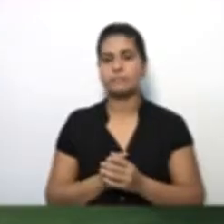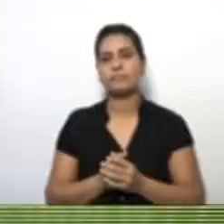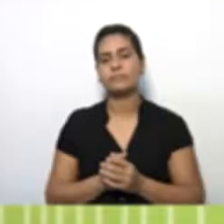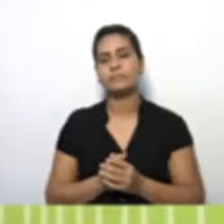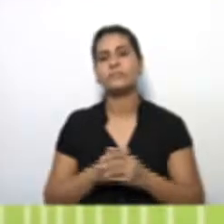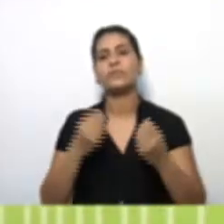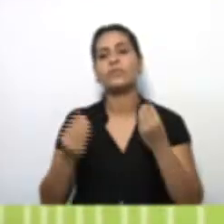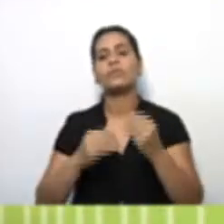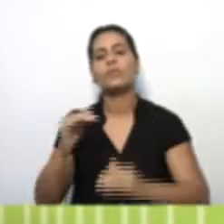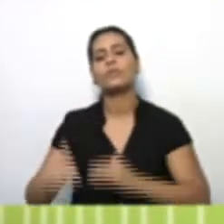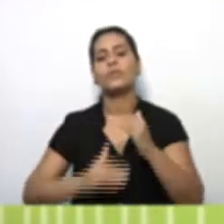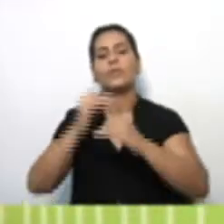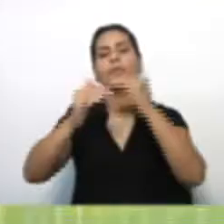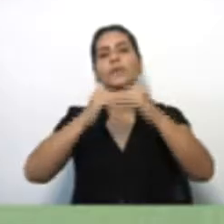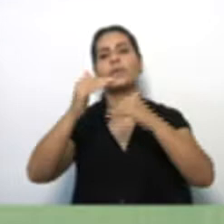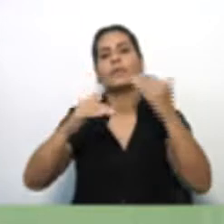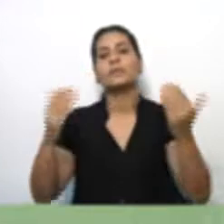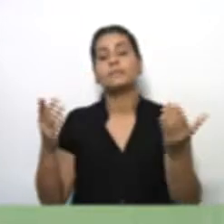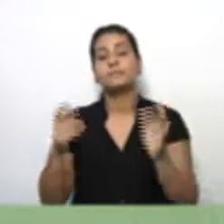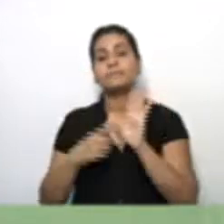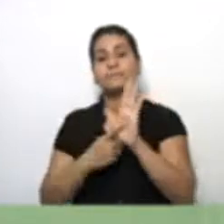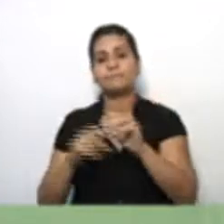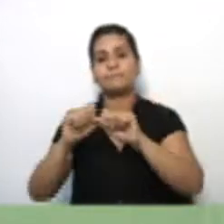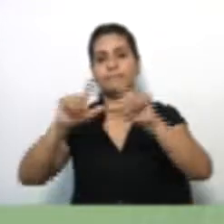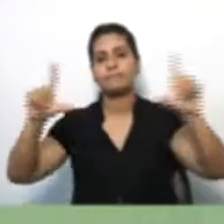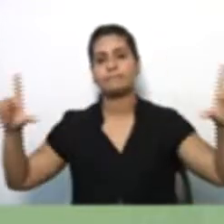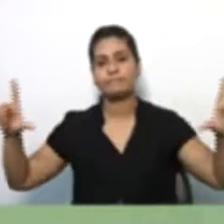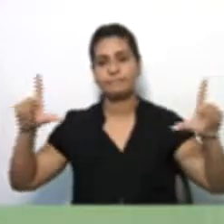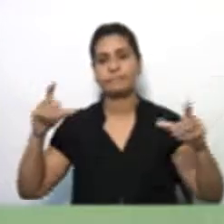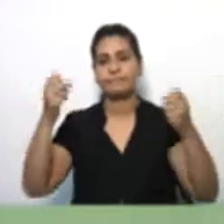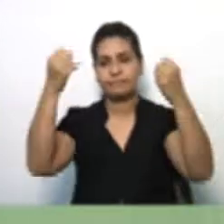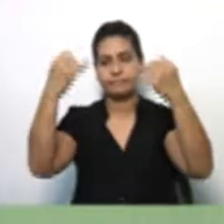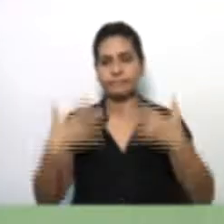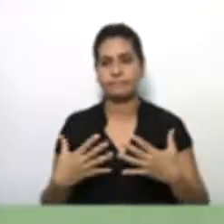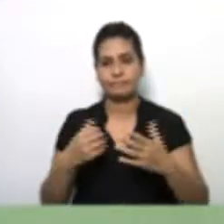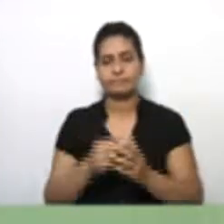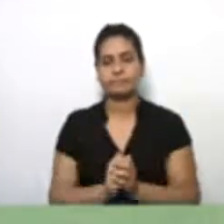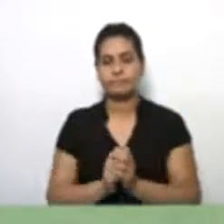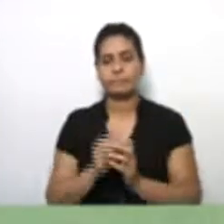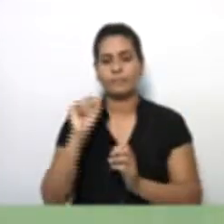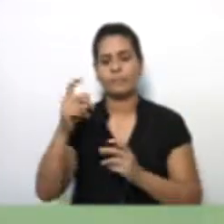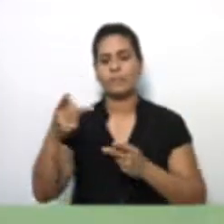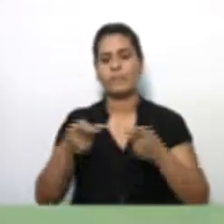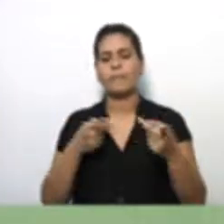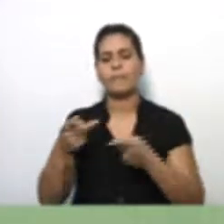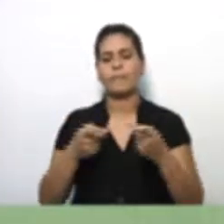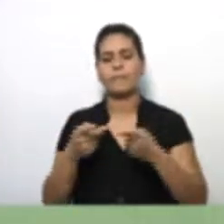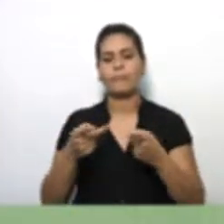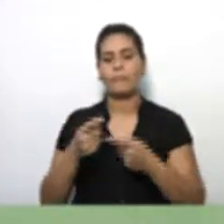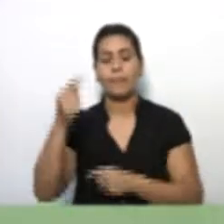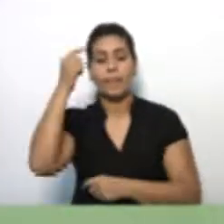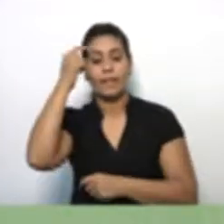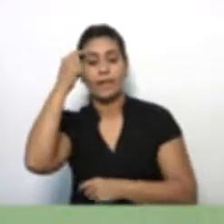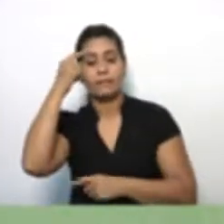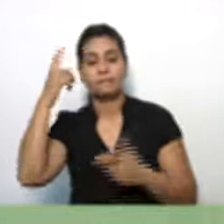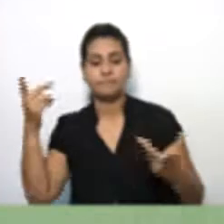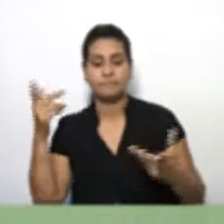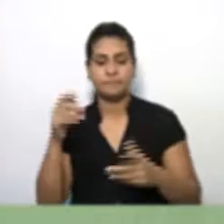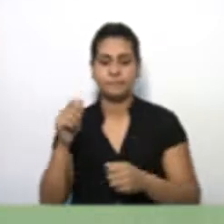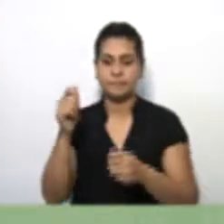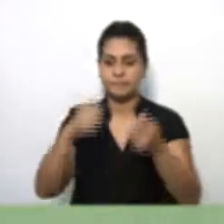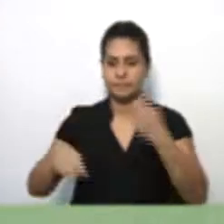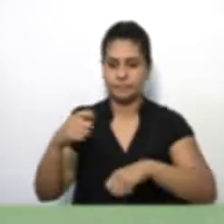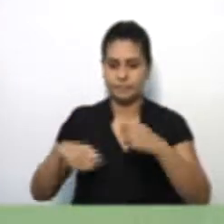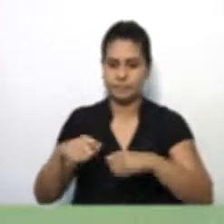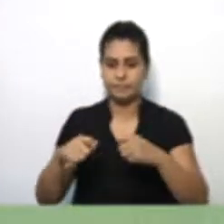da evolução aí do pensamento estratégico. Vamos aqui para o slide, vamos lá mais uma vez. Planejamento, olha aqui, ó, a evolução do pensamento. Trabalhou aí o planejamento